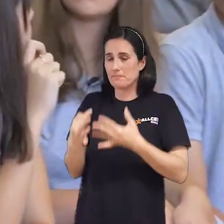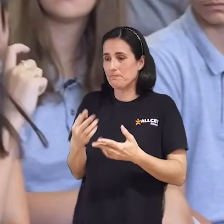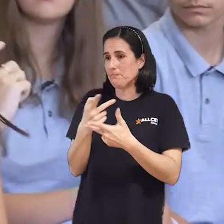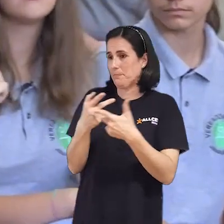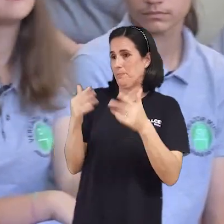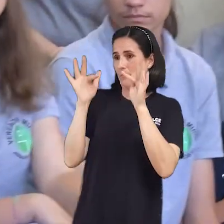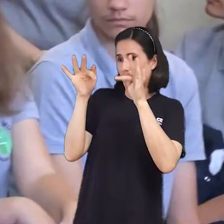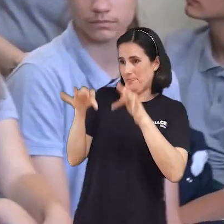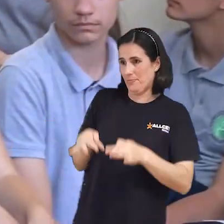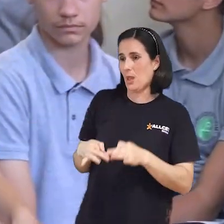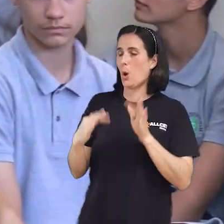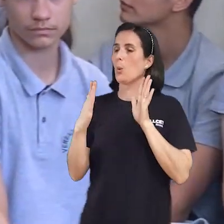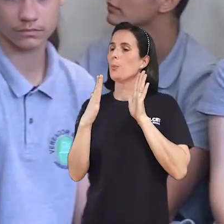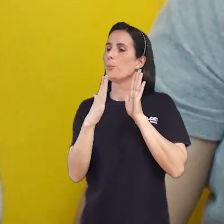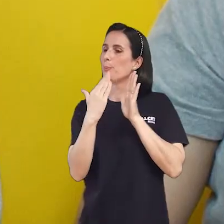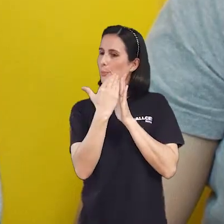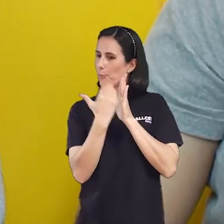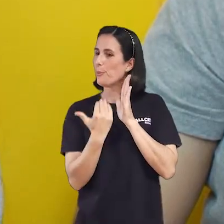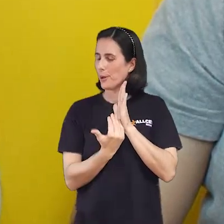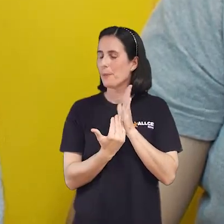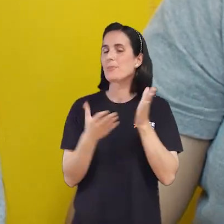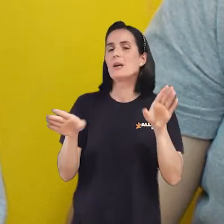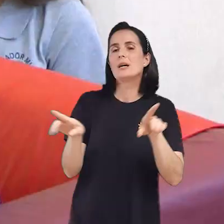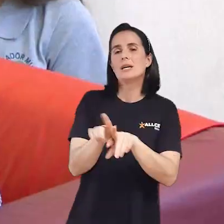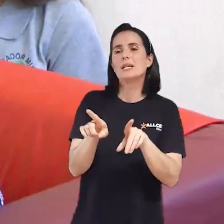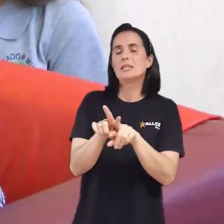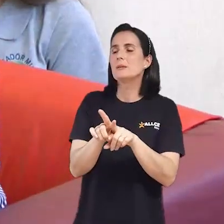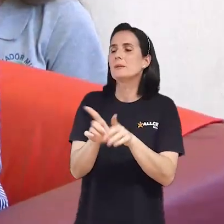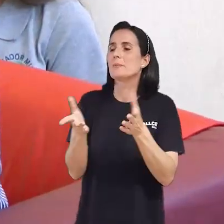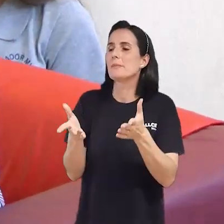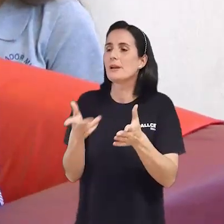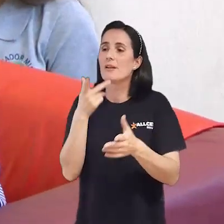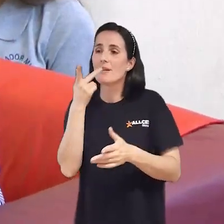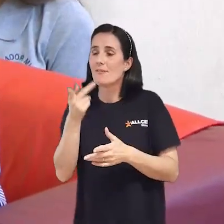bate-bola com o vereador? Qual é a sua pergunta? Futuro.